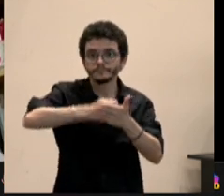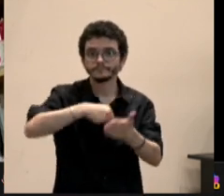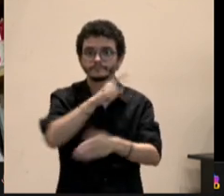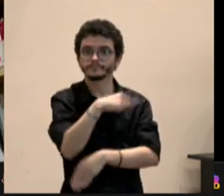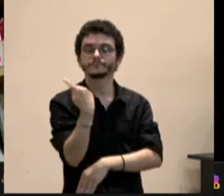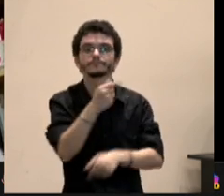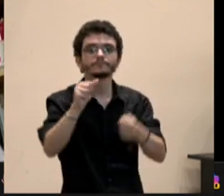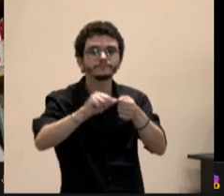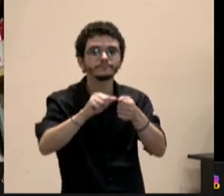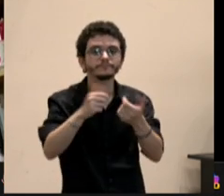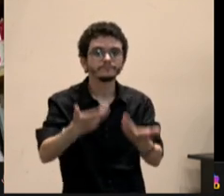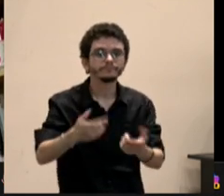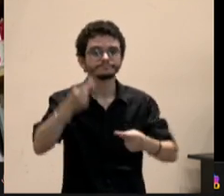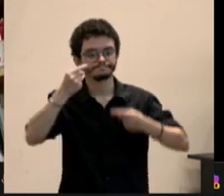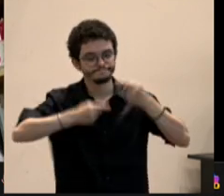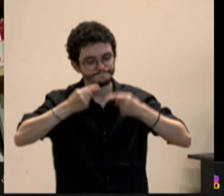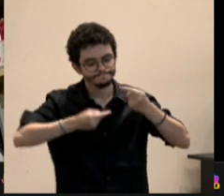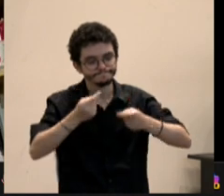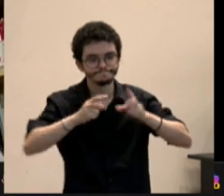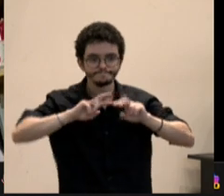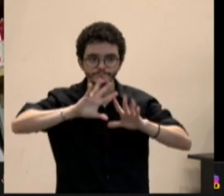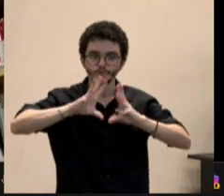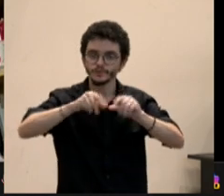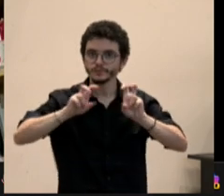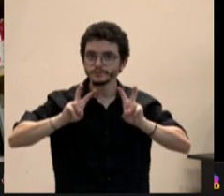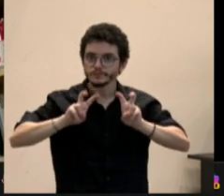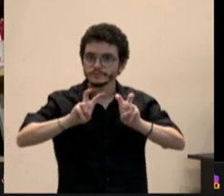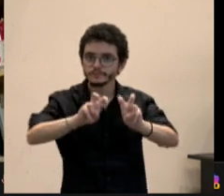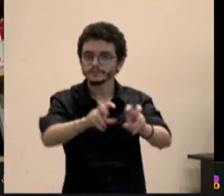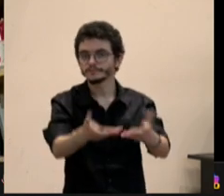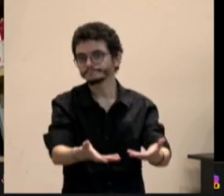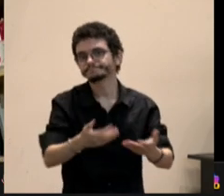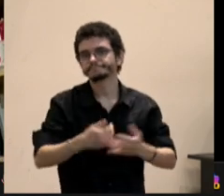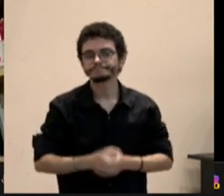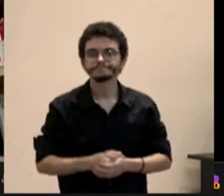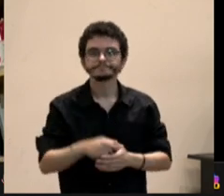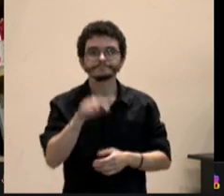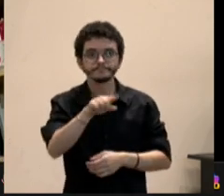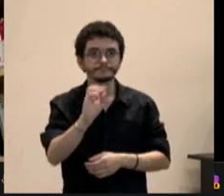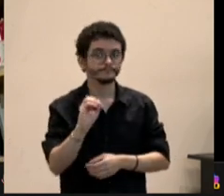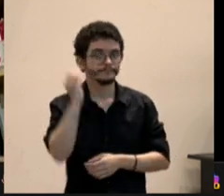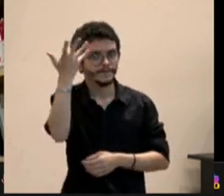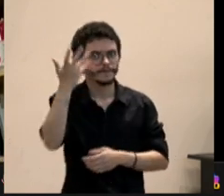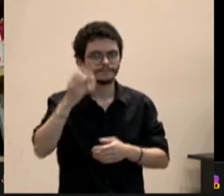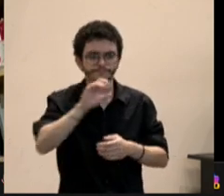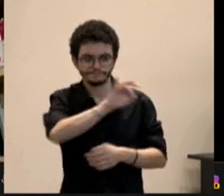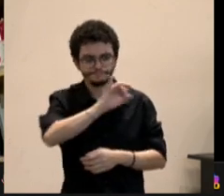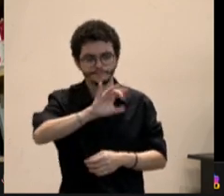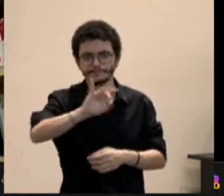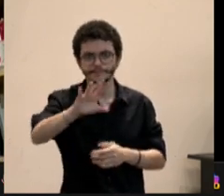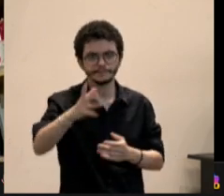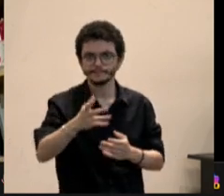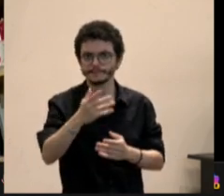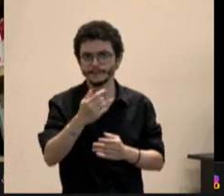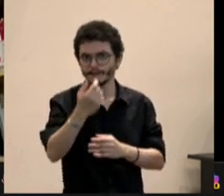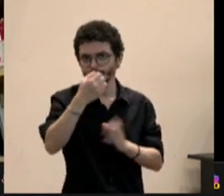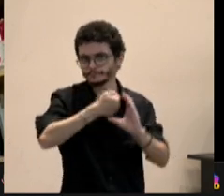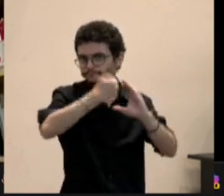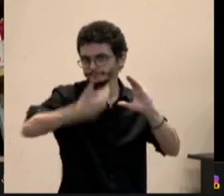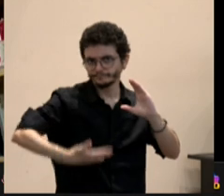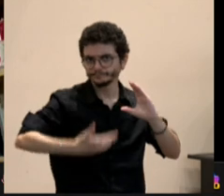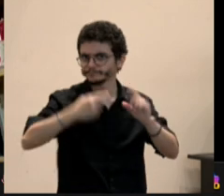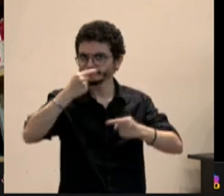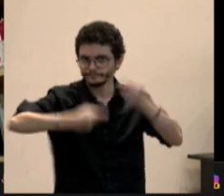que para discutir todas essas temáticas, elas vão acontecendo cada um dos aspectos no debate,